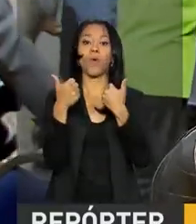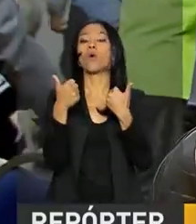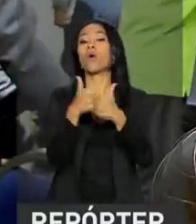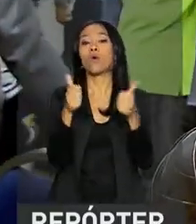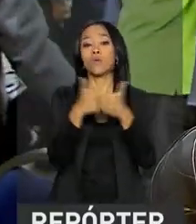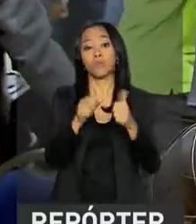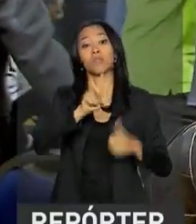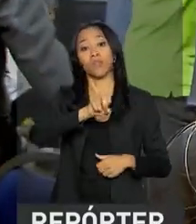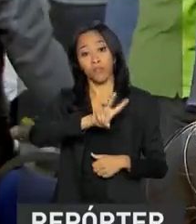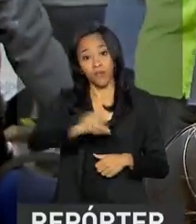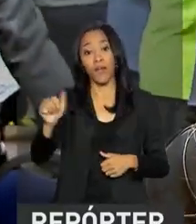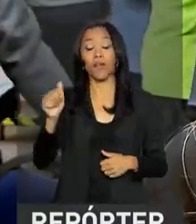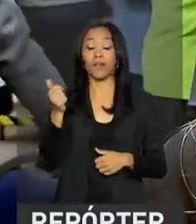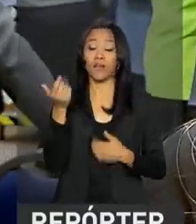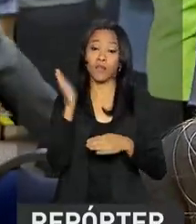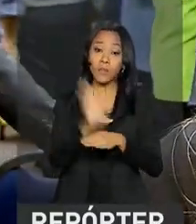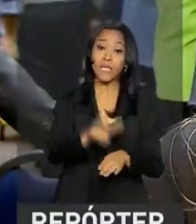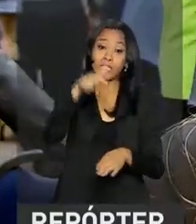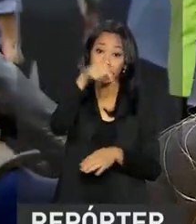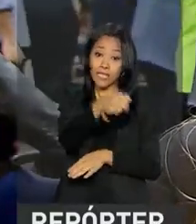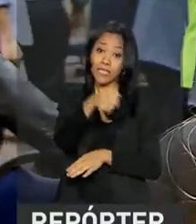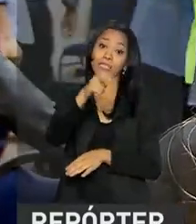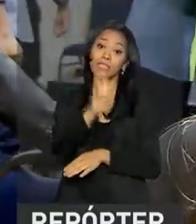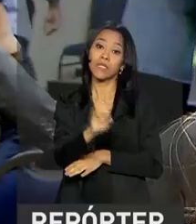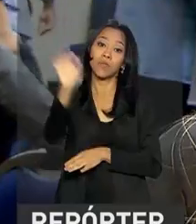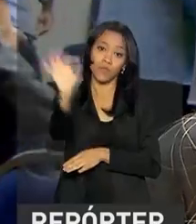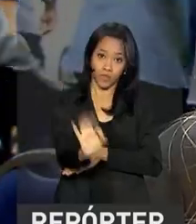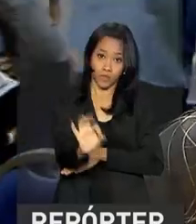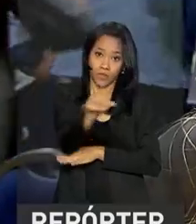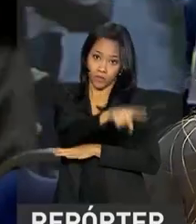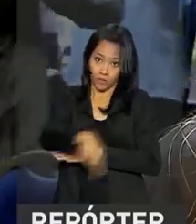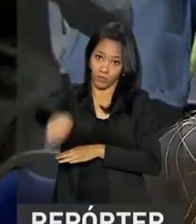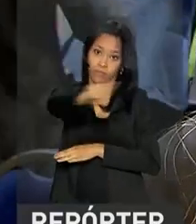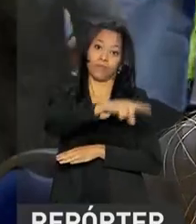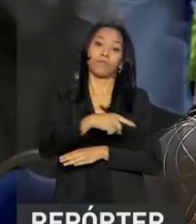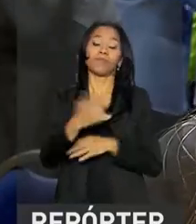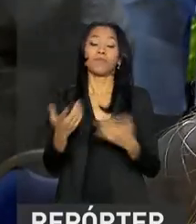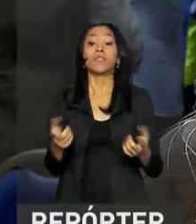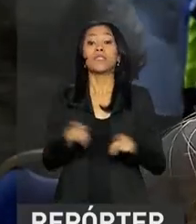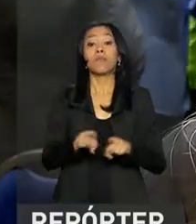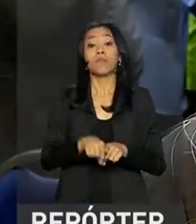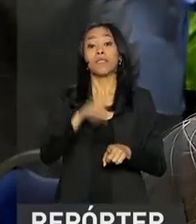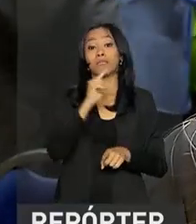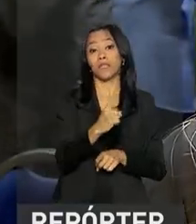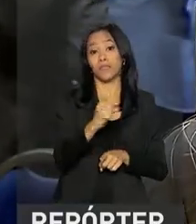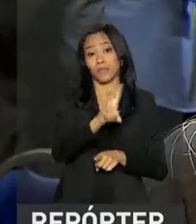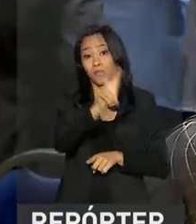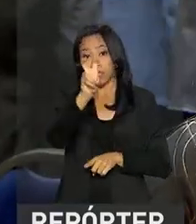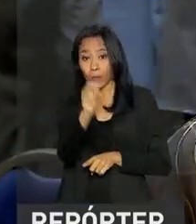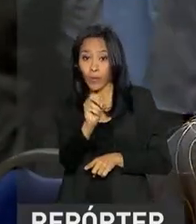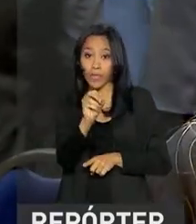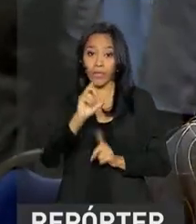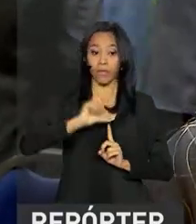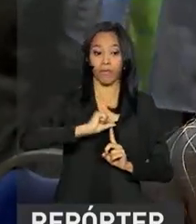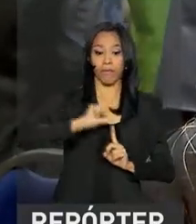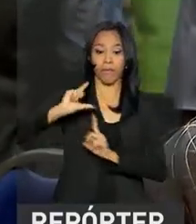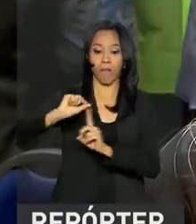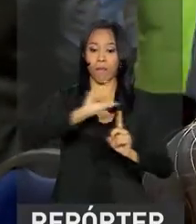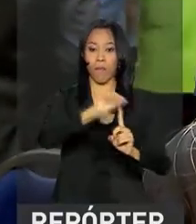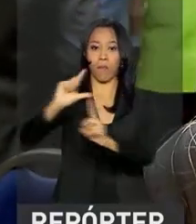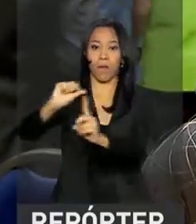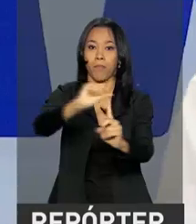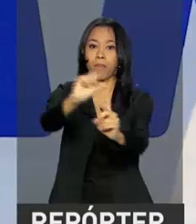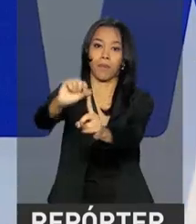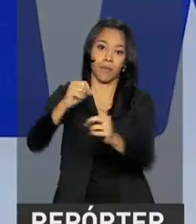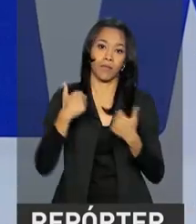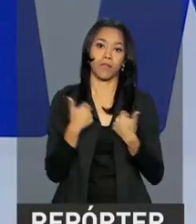65% da atual demanda de transporte coletivo de Aracaju. Também serão construídos 150 pontos de ônibus e reformados